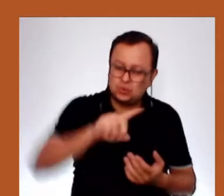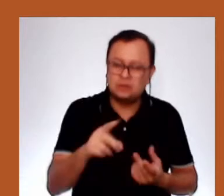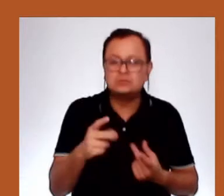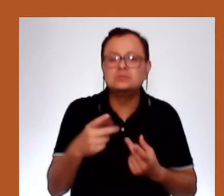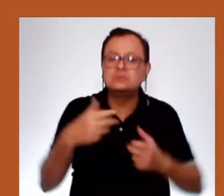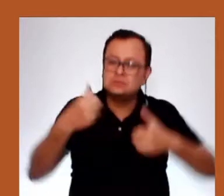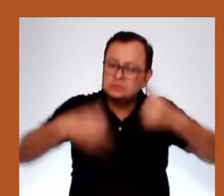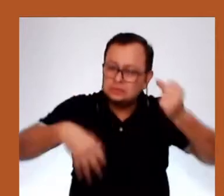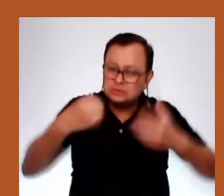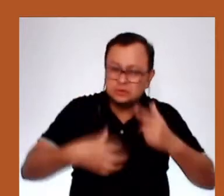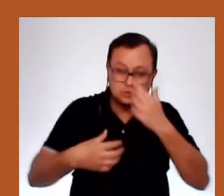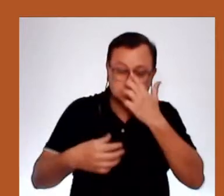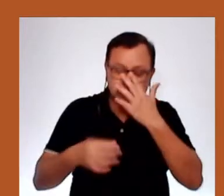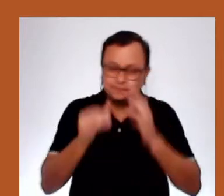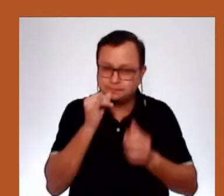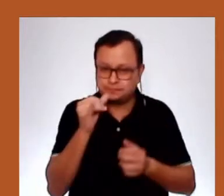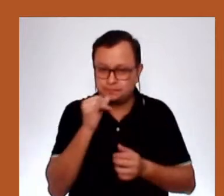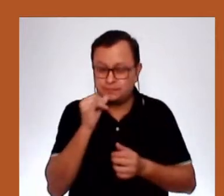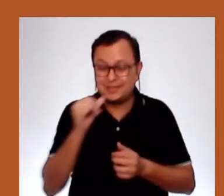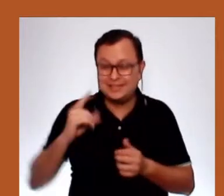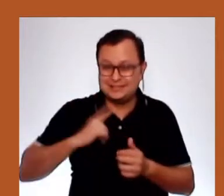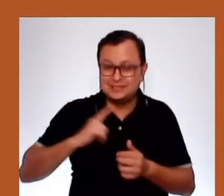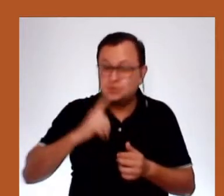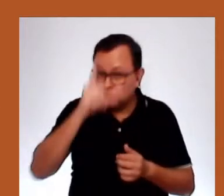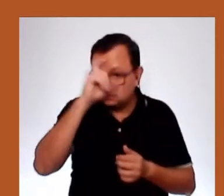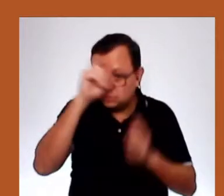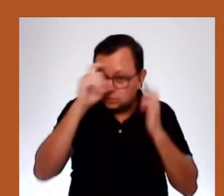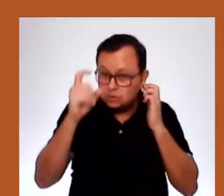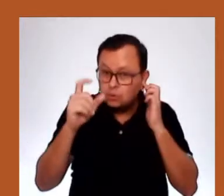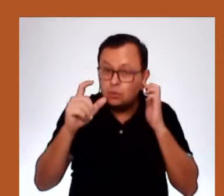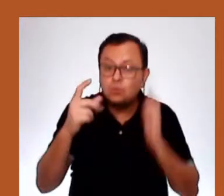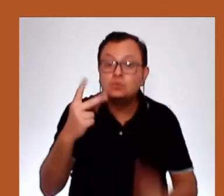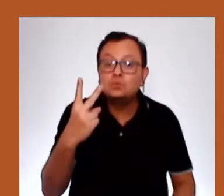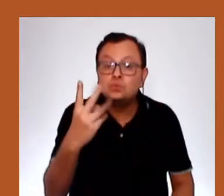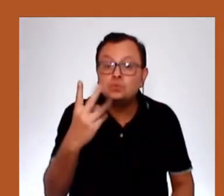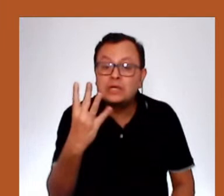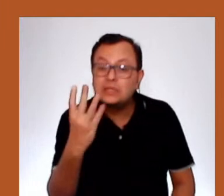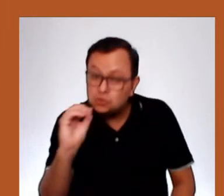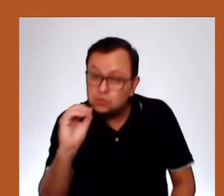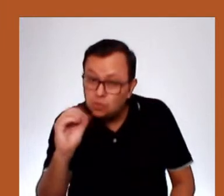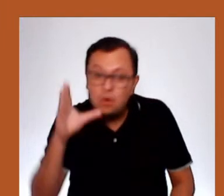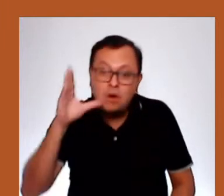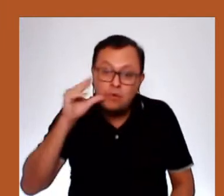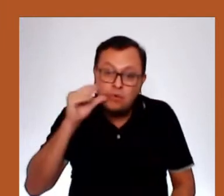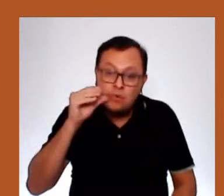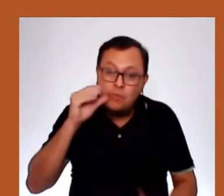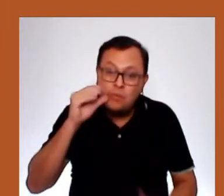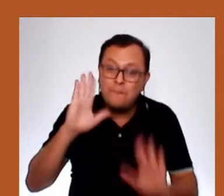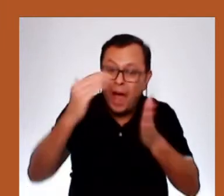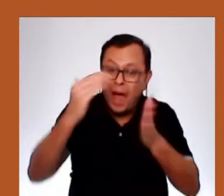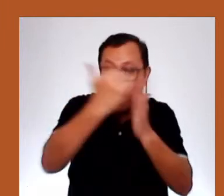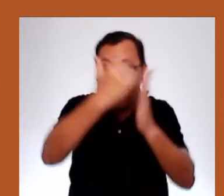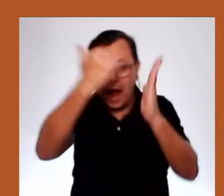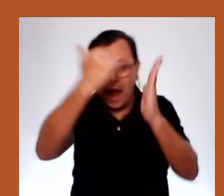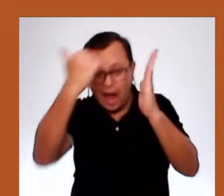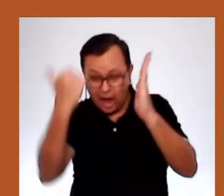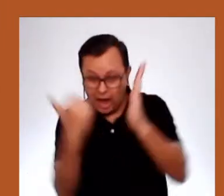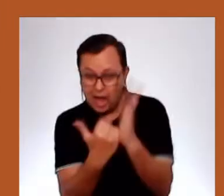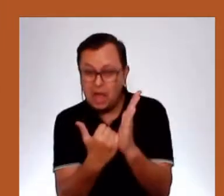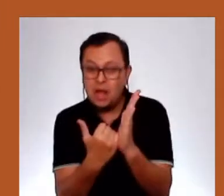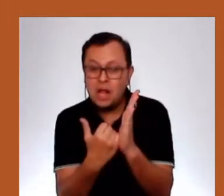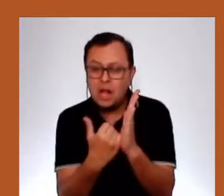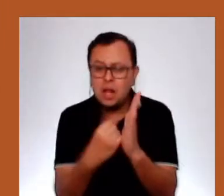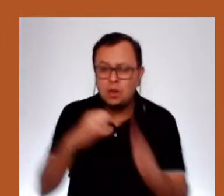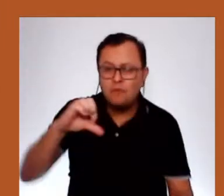Eram 240 funcionários que se reduziram a 94. Gente, espera